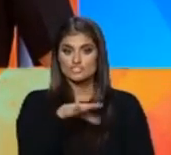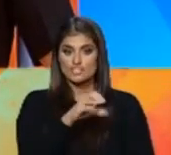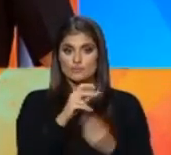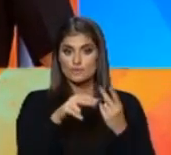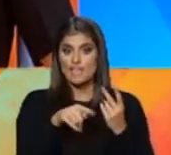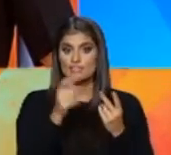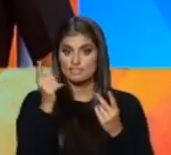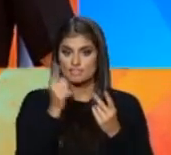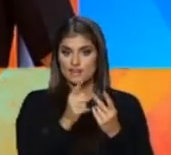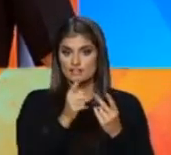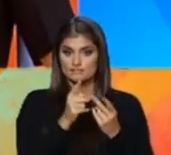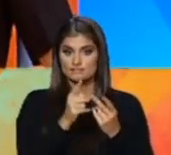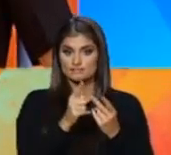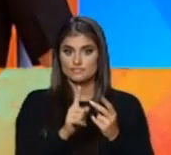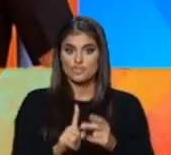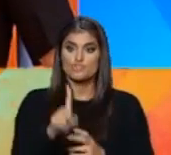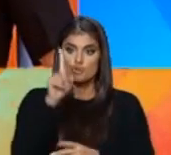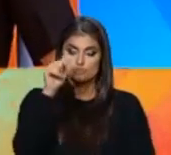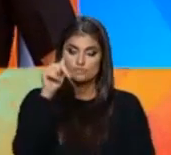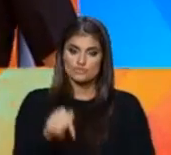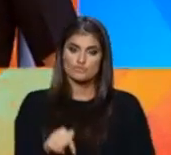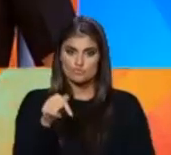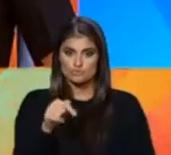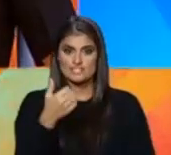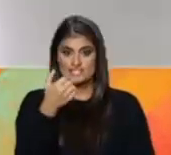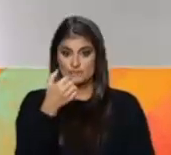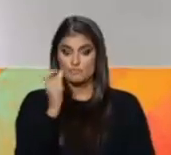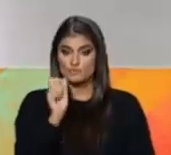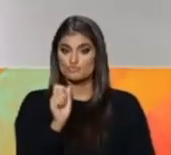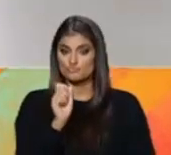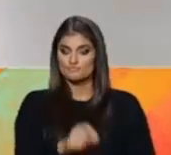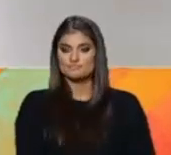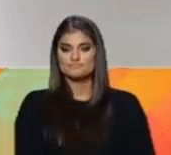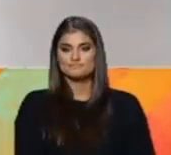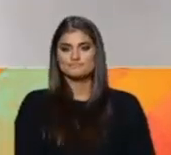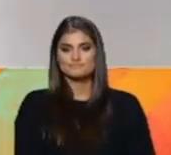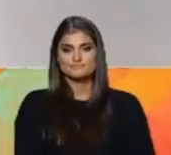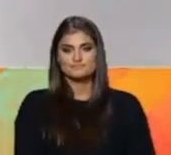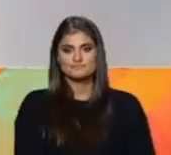André Vieira, Norte e Sul. 5 minutos.